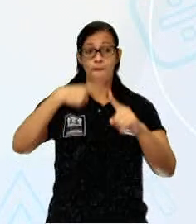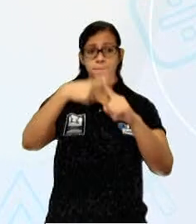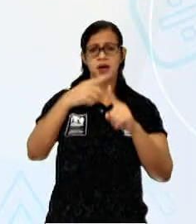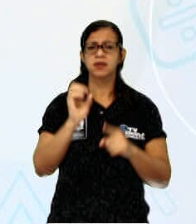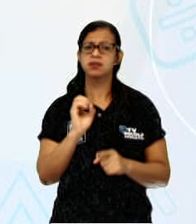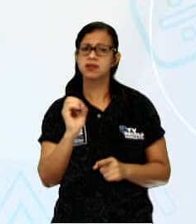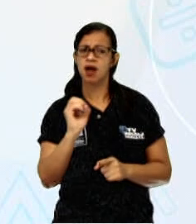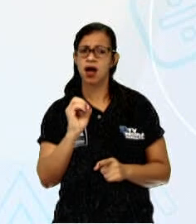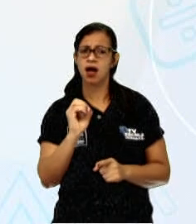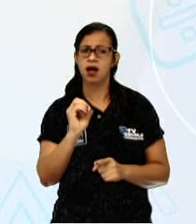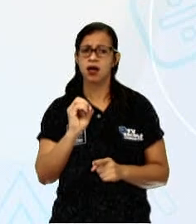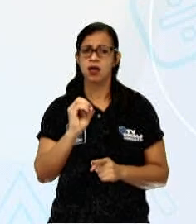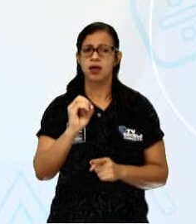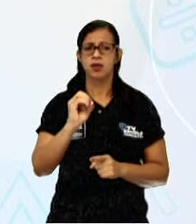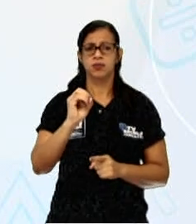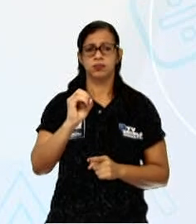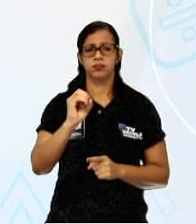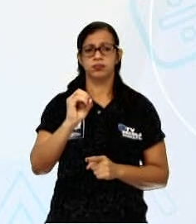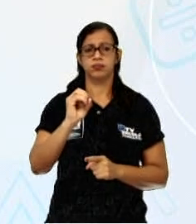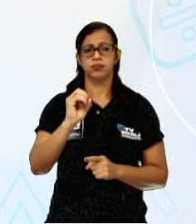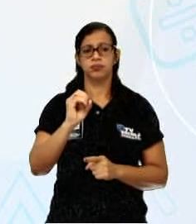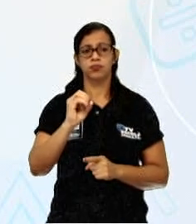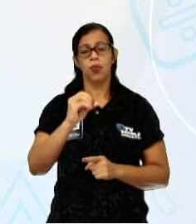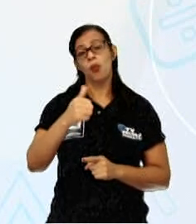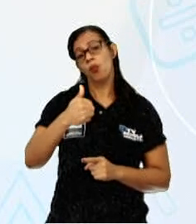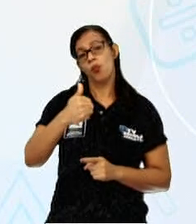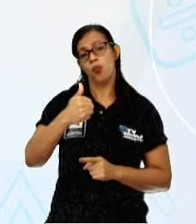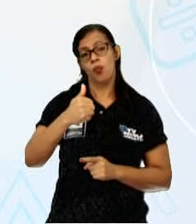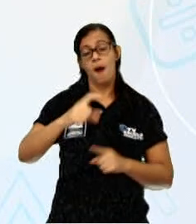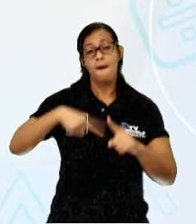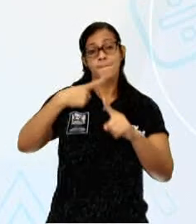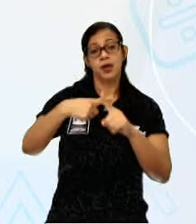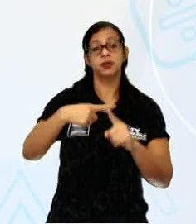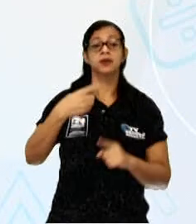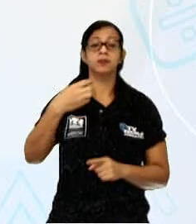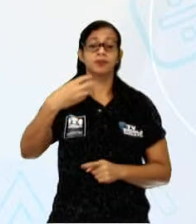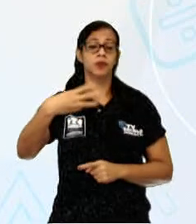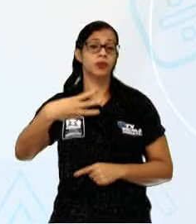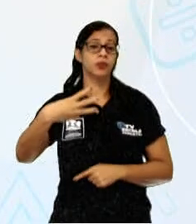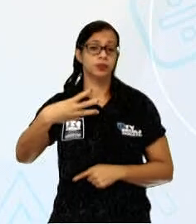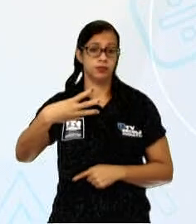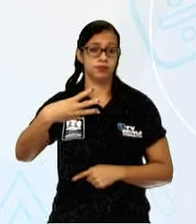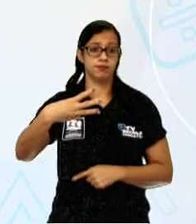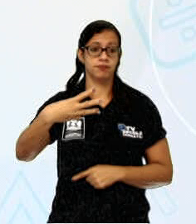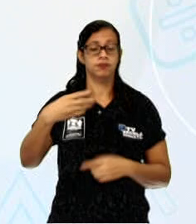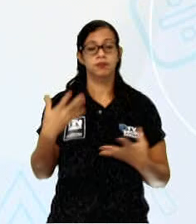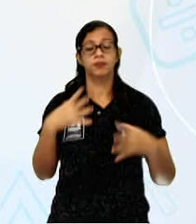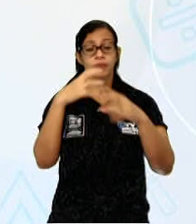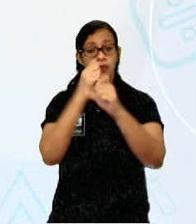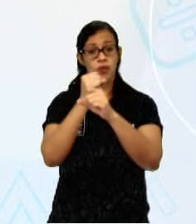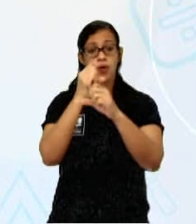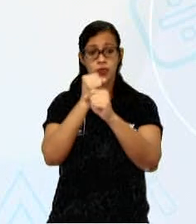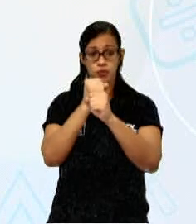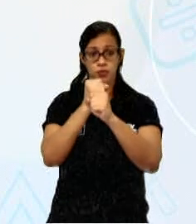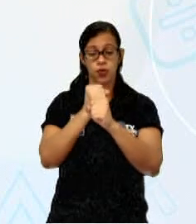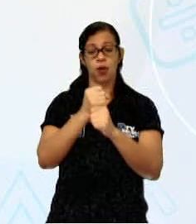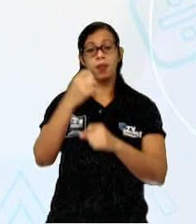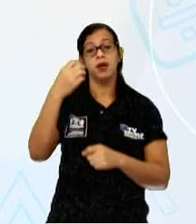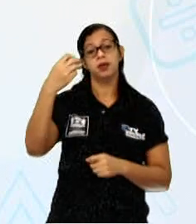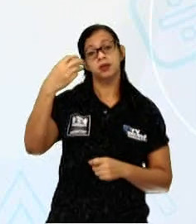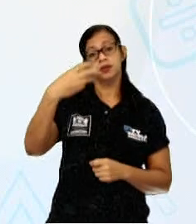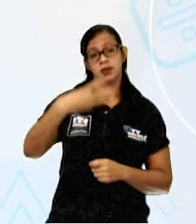2011 mais dois três portanto 104 mais 40 mais